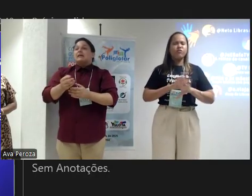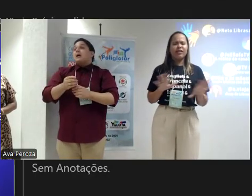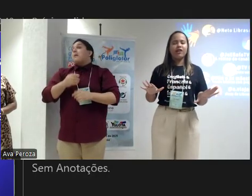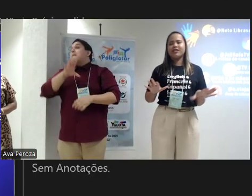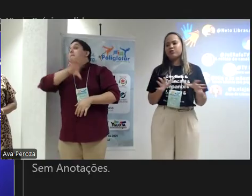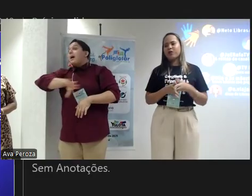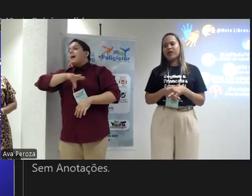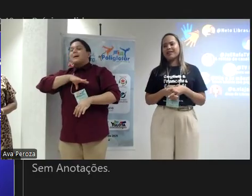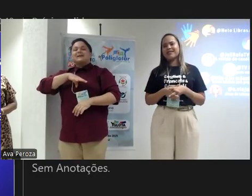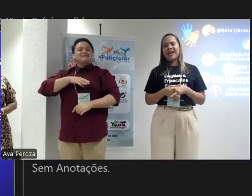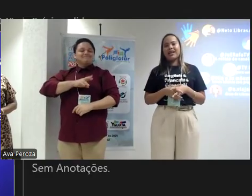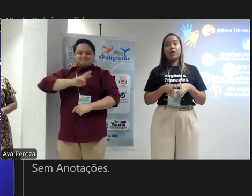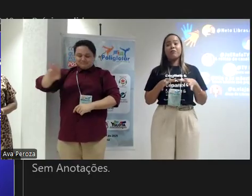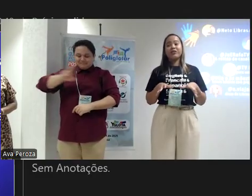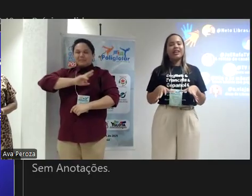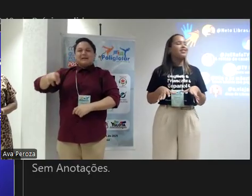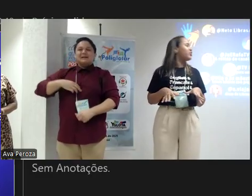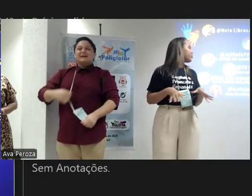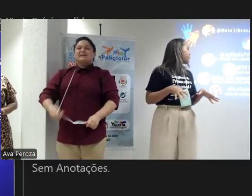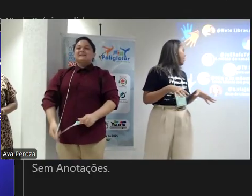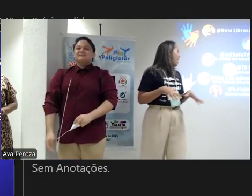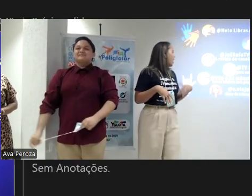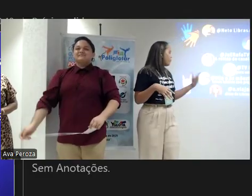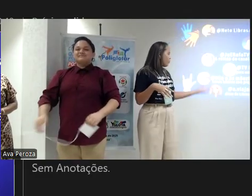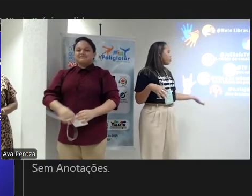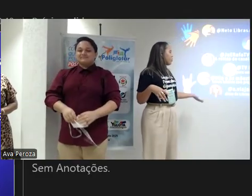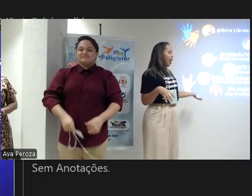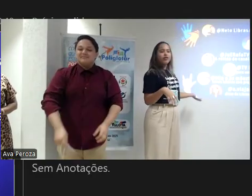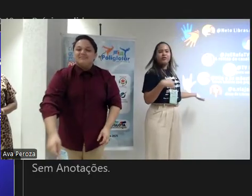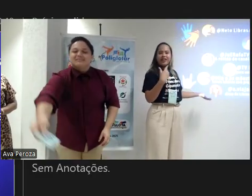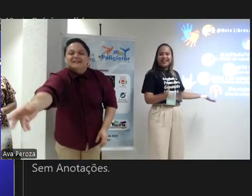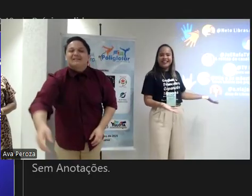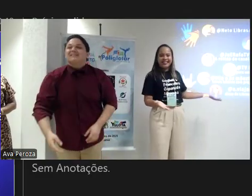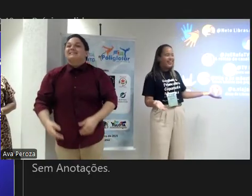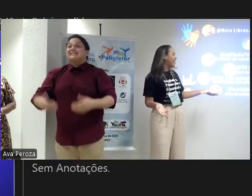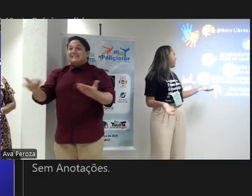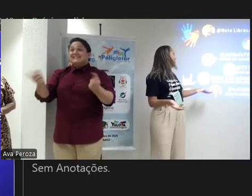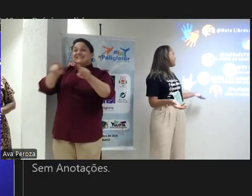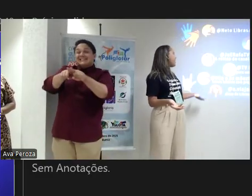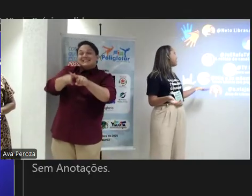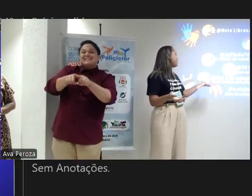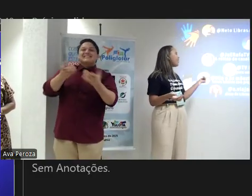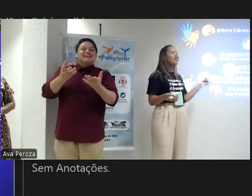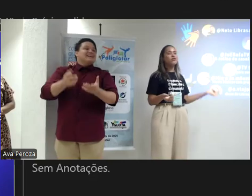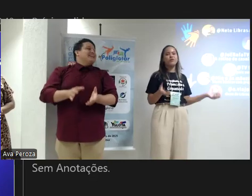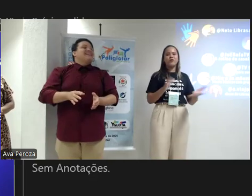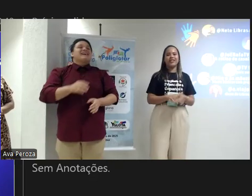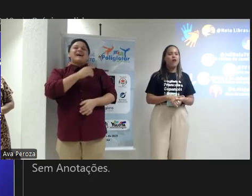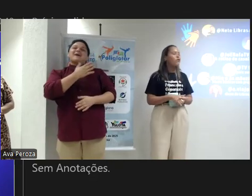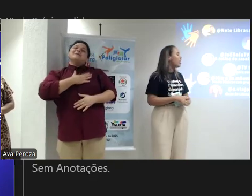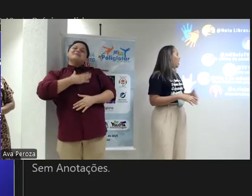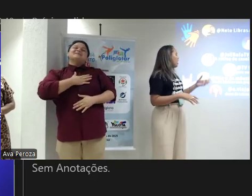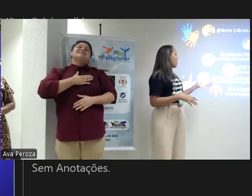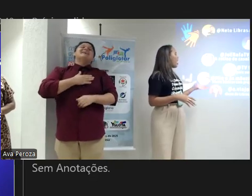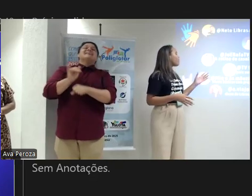nenhuma interferência de português. Então, é muito interessante. E por último, claro, eu não ia, né, evitar de falar sobre o meu